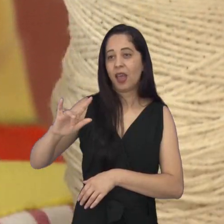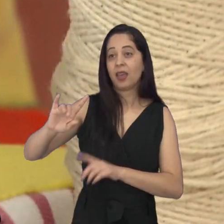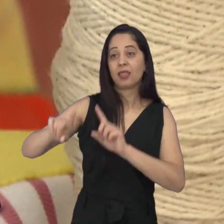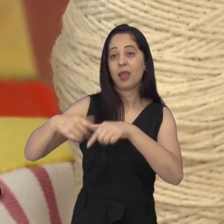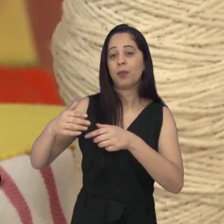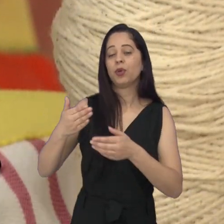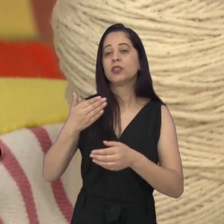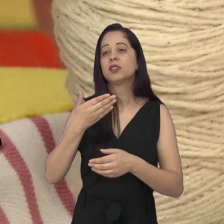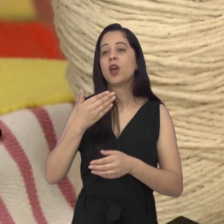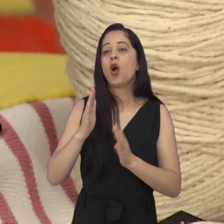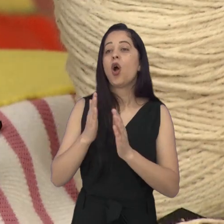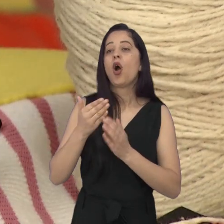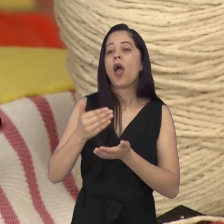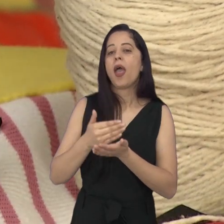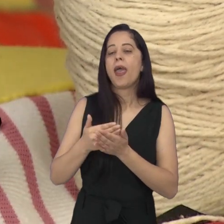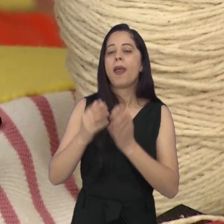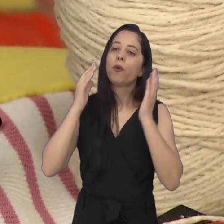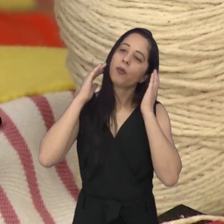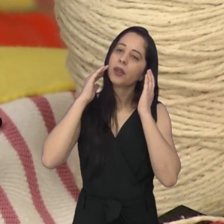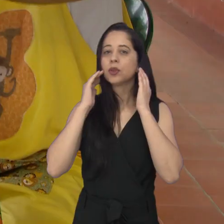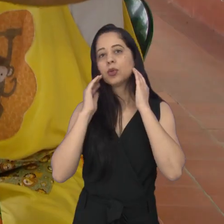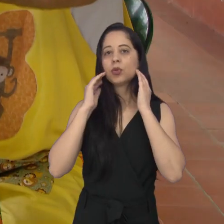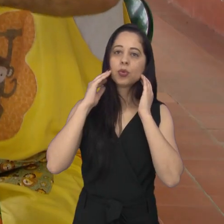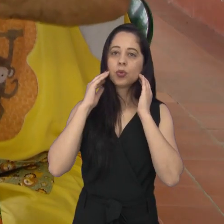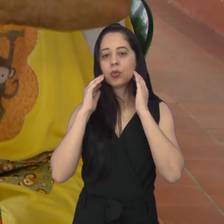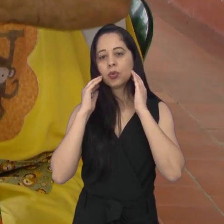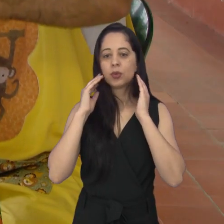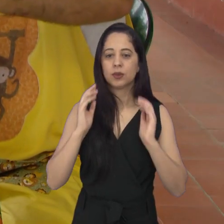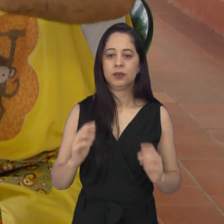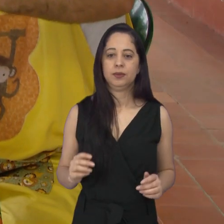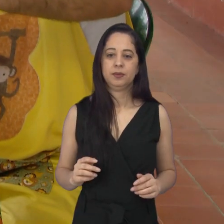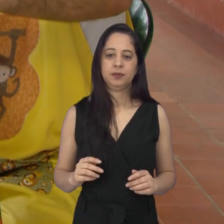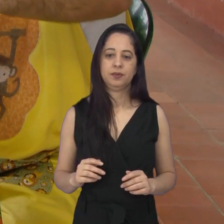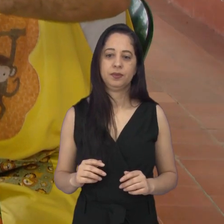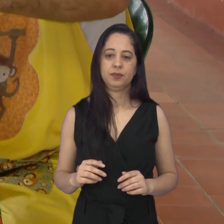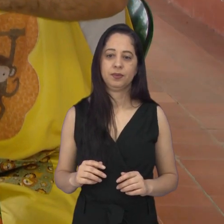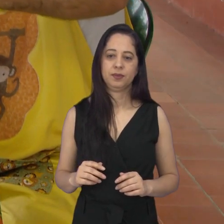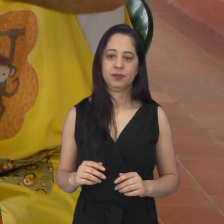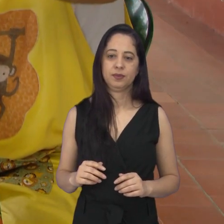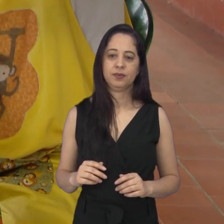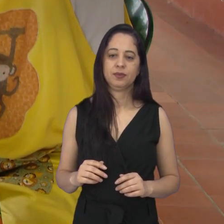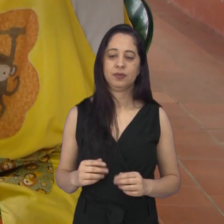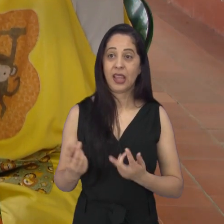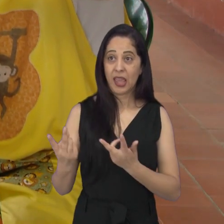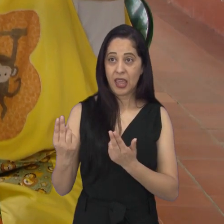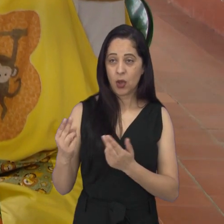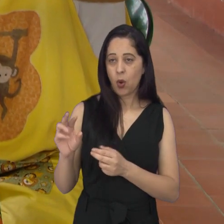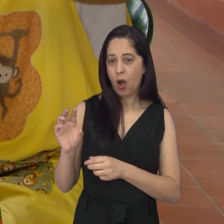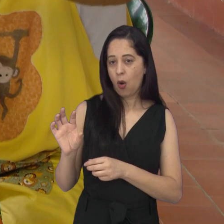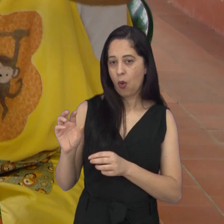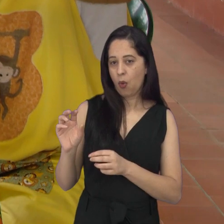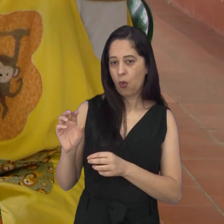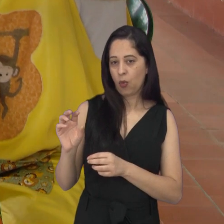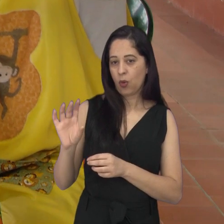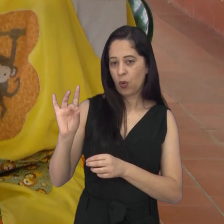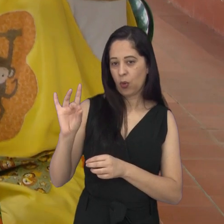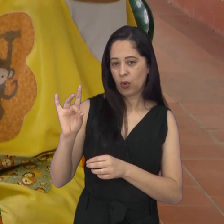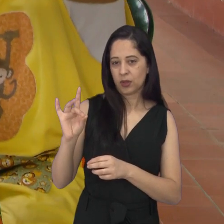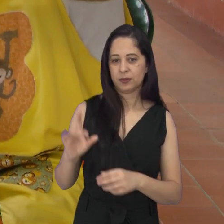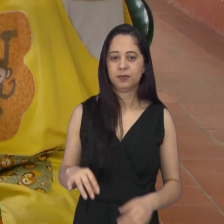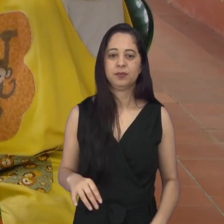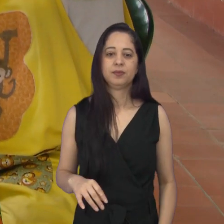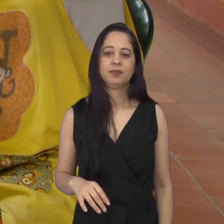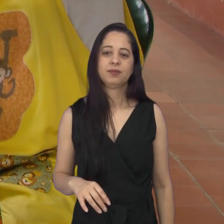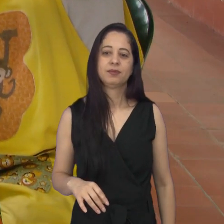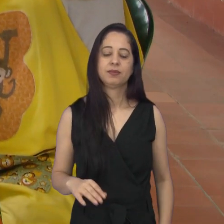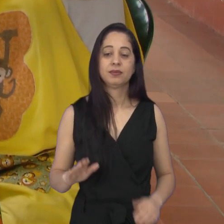vai fazer o movimento da cabeça. E atrás, né, Do mesmo jeitinho. E você cola aqui